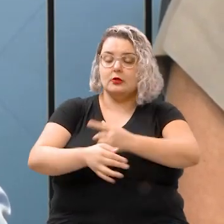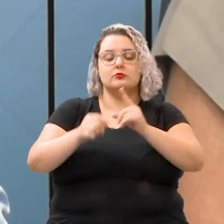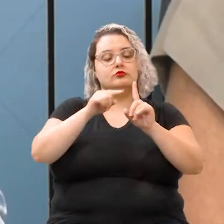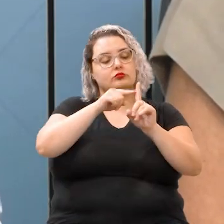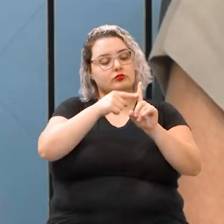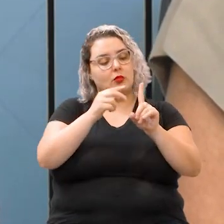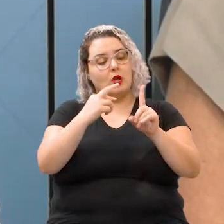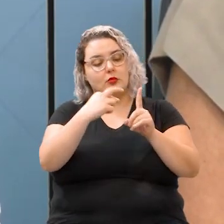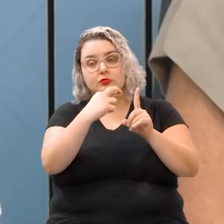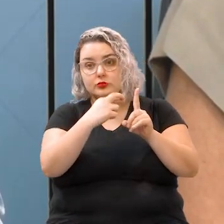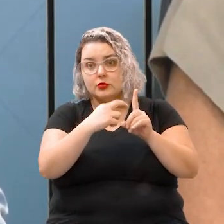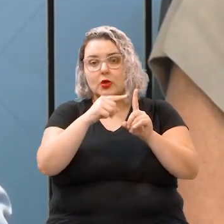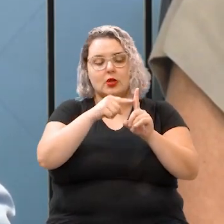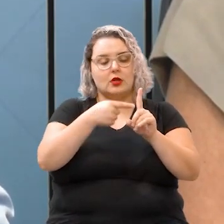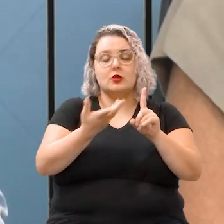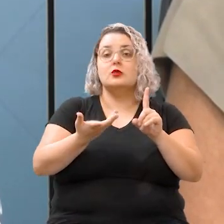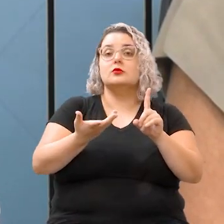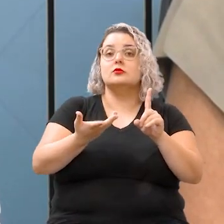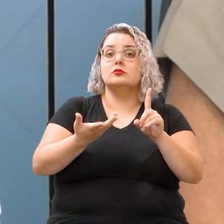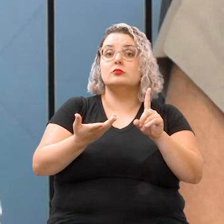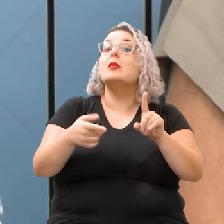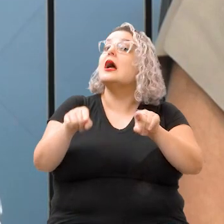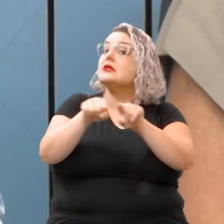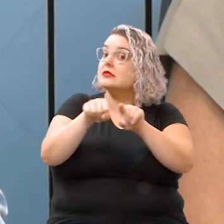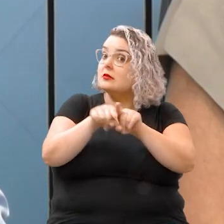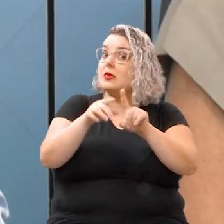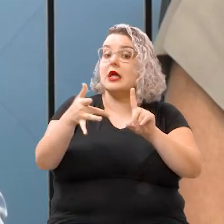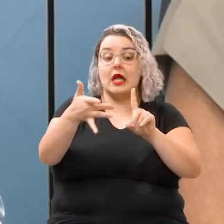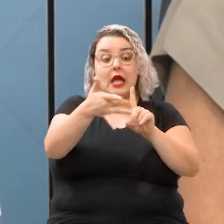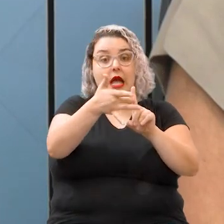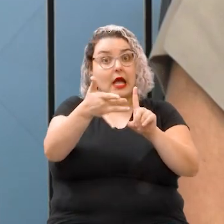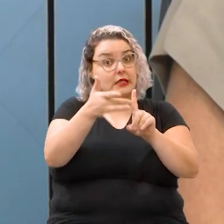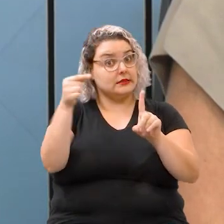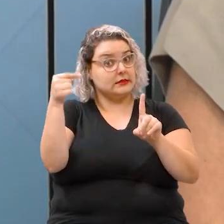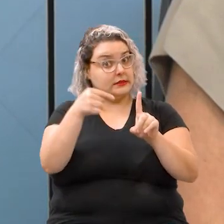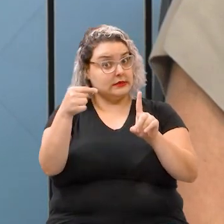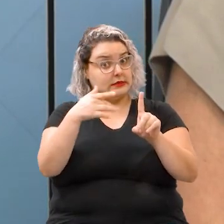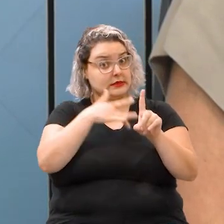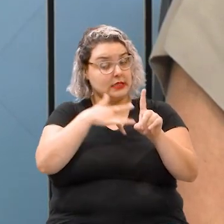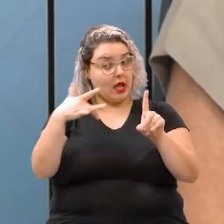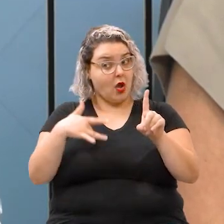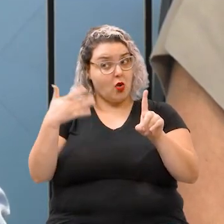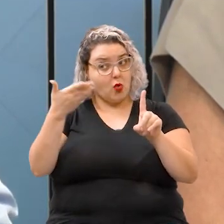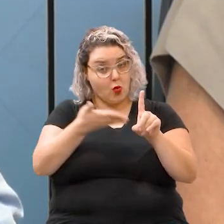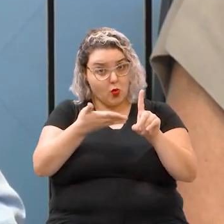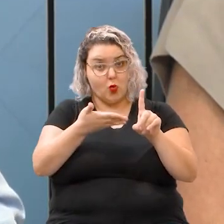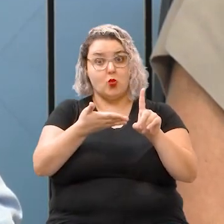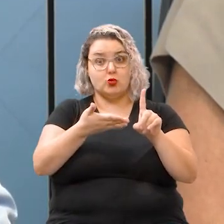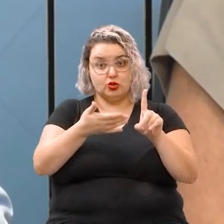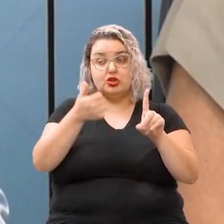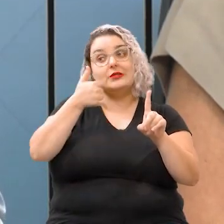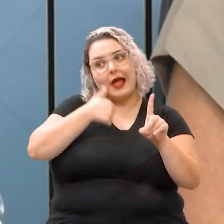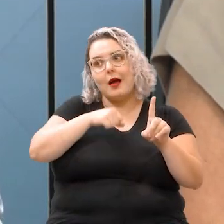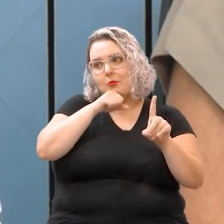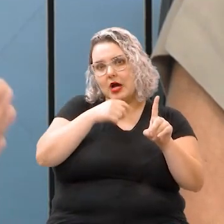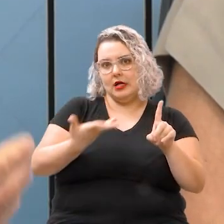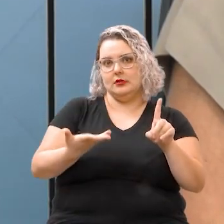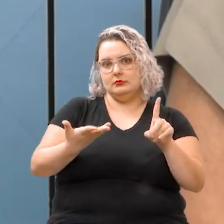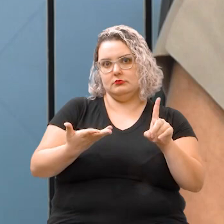enfim, daquela criança que está no seu útero, mas também você ter uma atenção para o estado de saúde dela como um